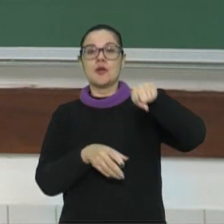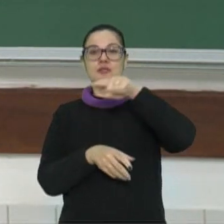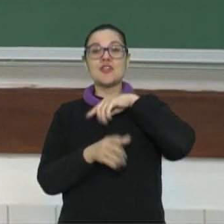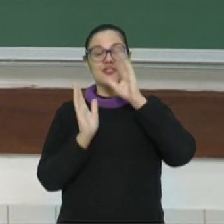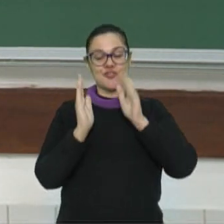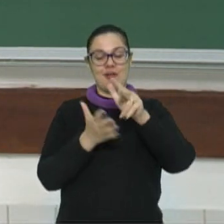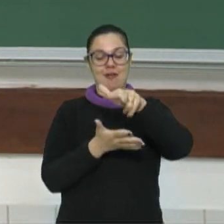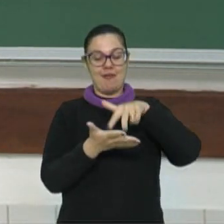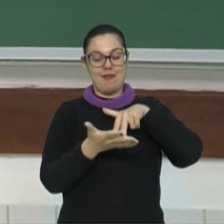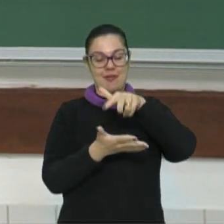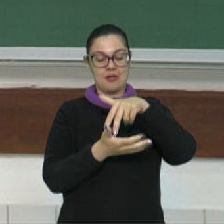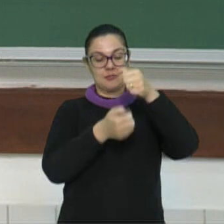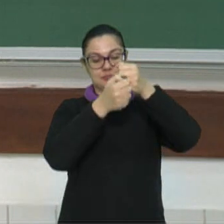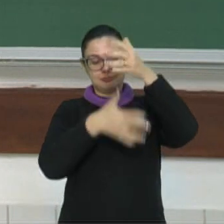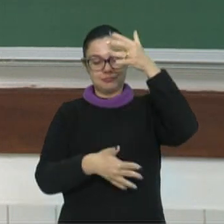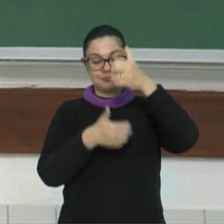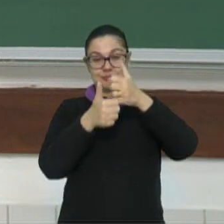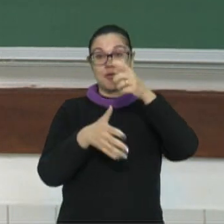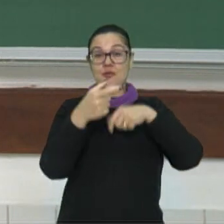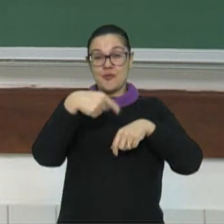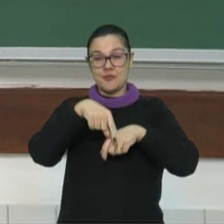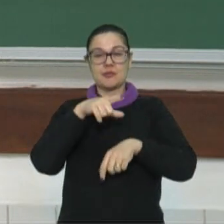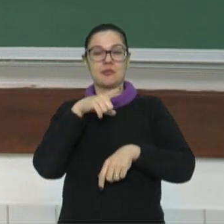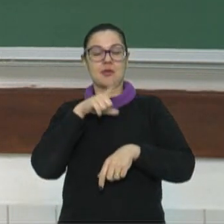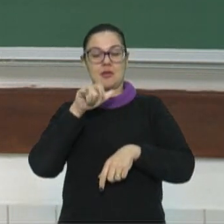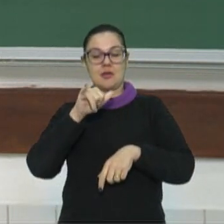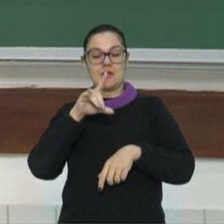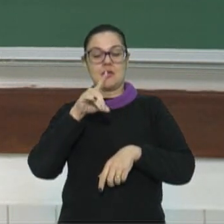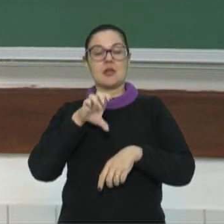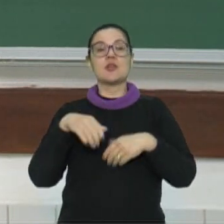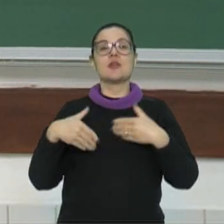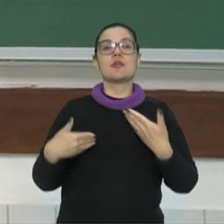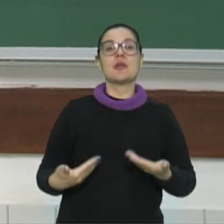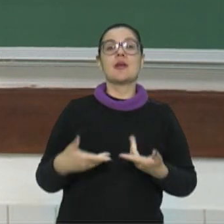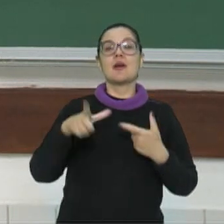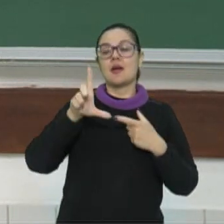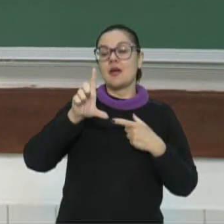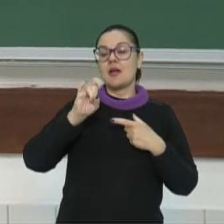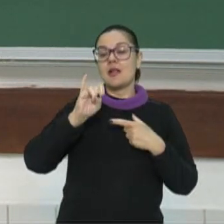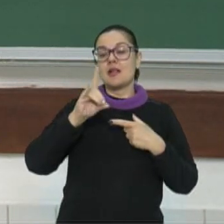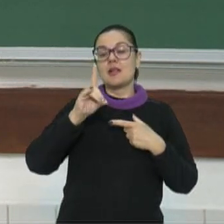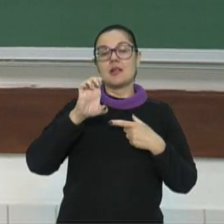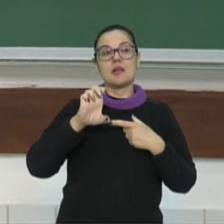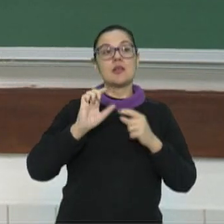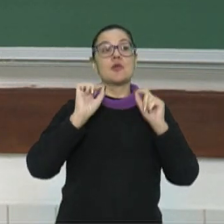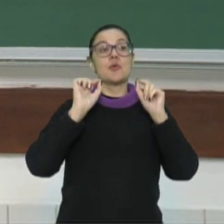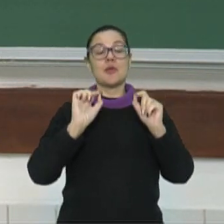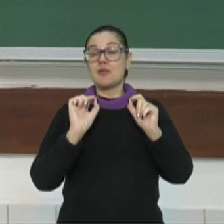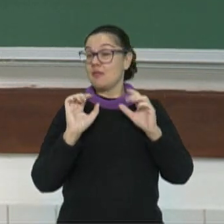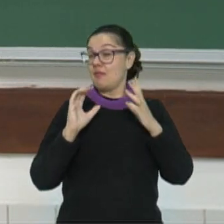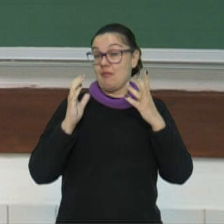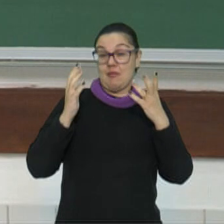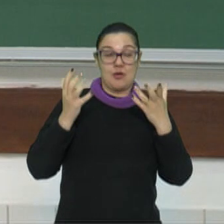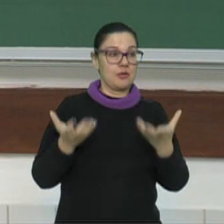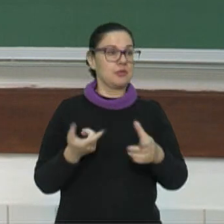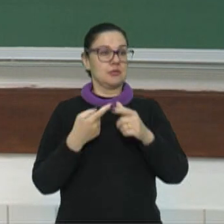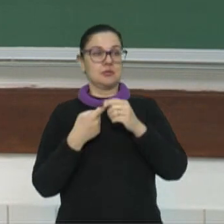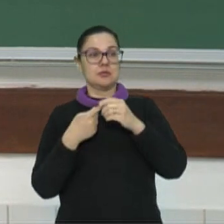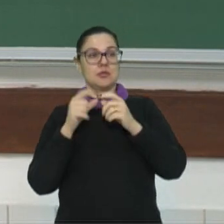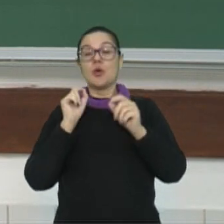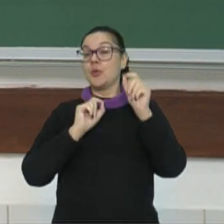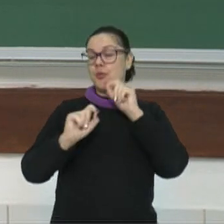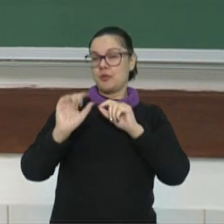leu da reportagem, você também tem aí um lead na sua cabeça. O que é o lead? O que ocorreu ou o que está